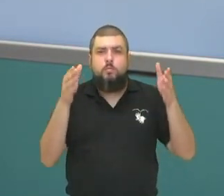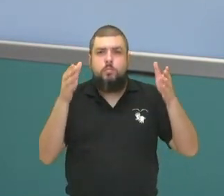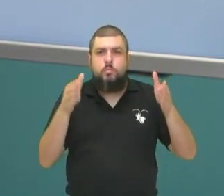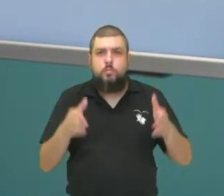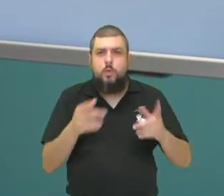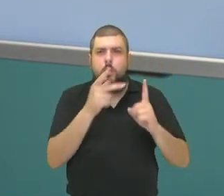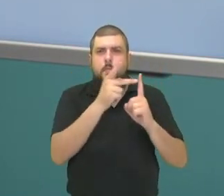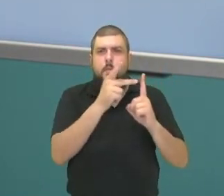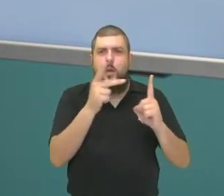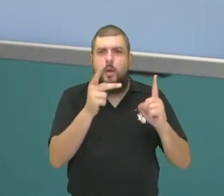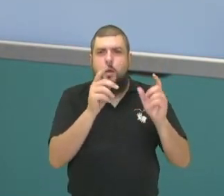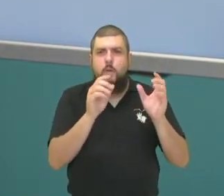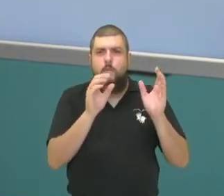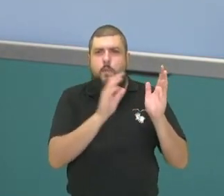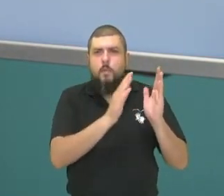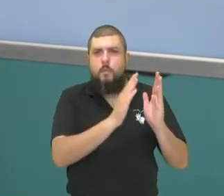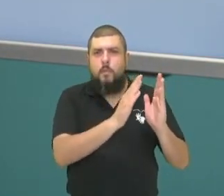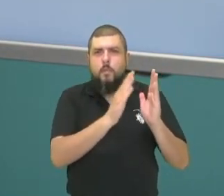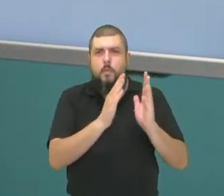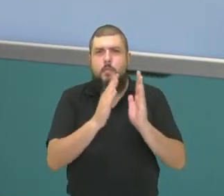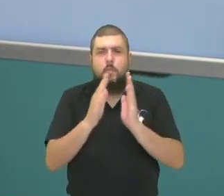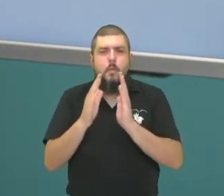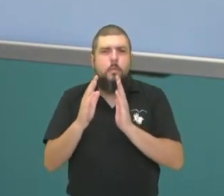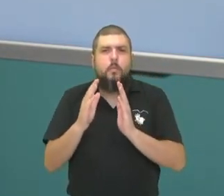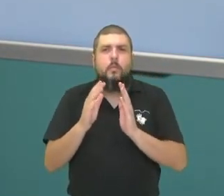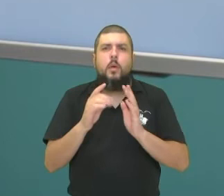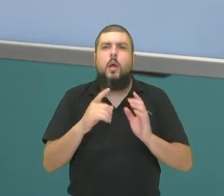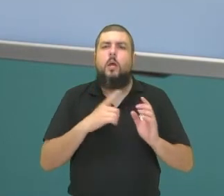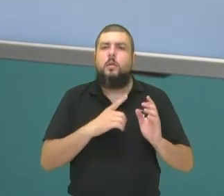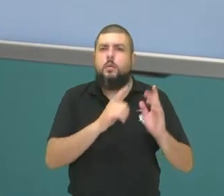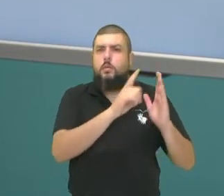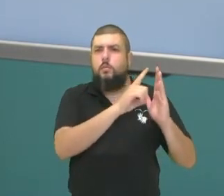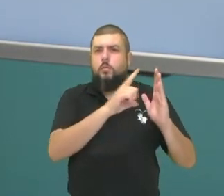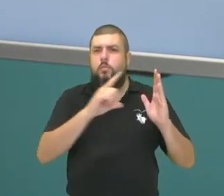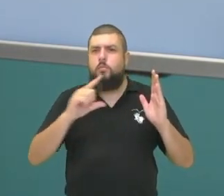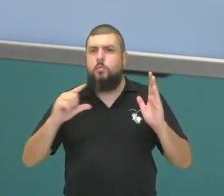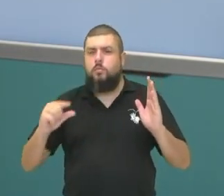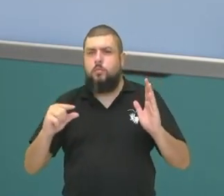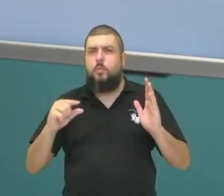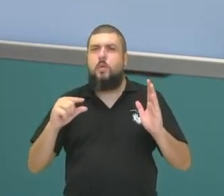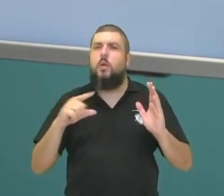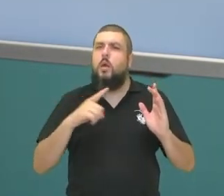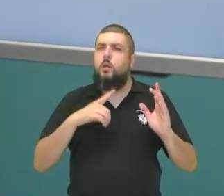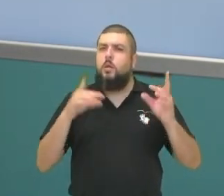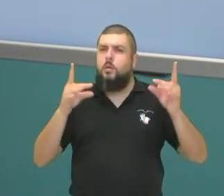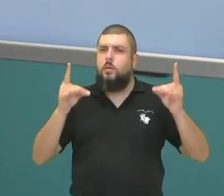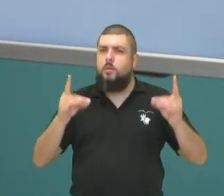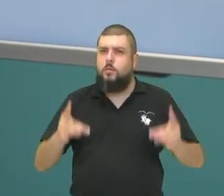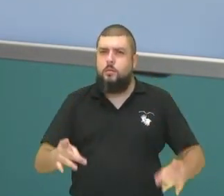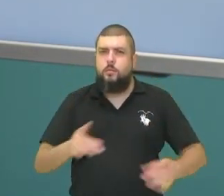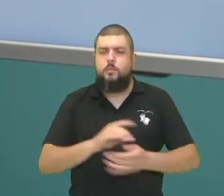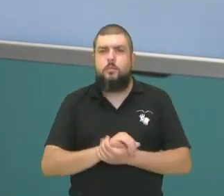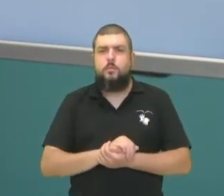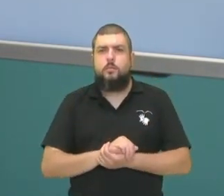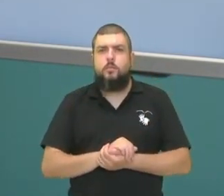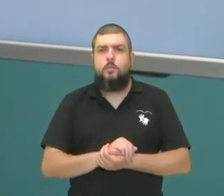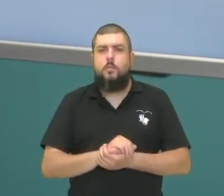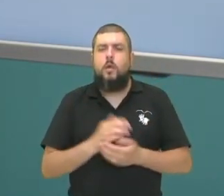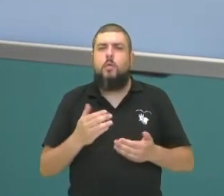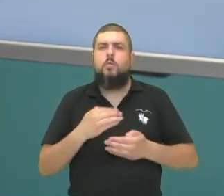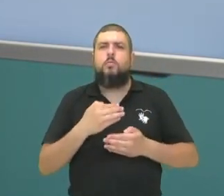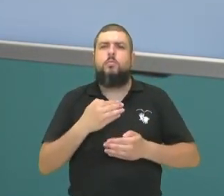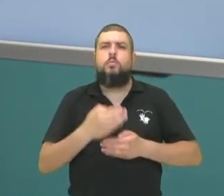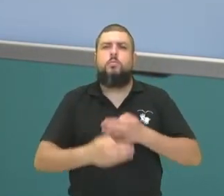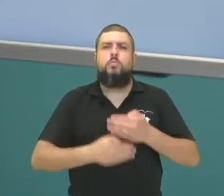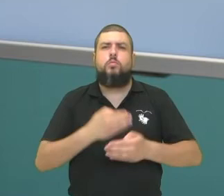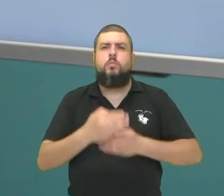parágrafos, em ordem de menos importância, nós temos mais detalhes. Então, a sequência nós vamos ver agora, o que se dá